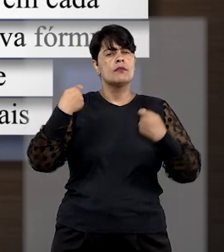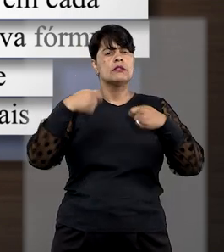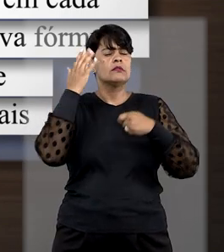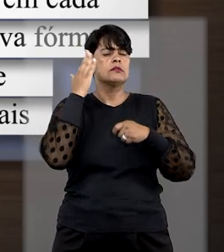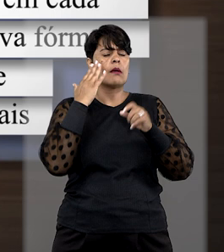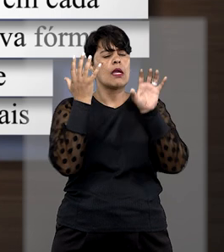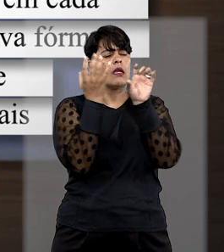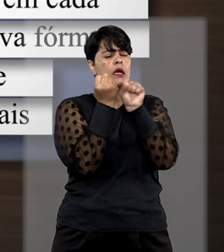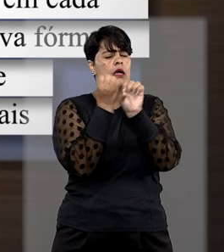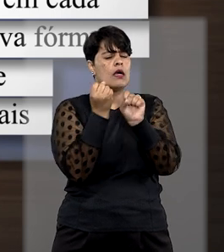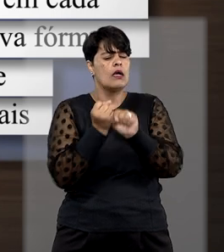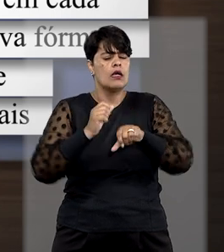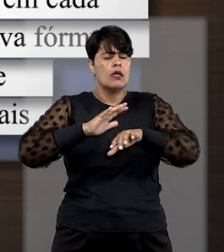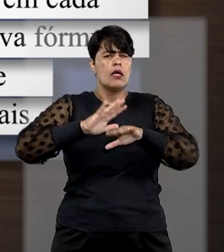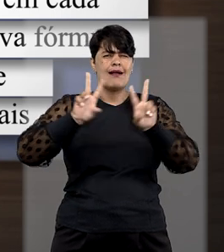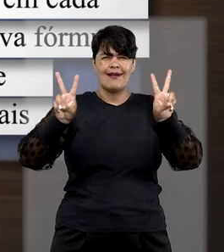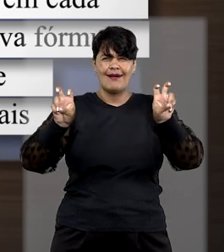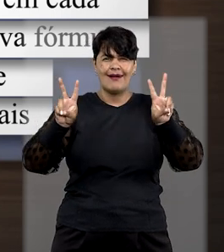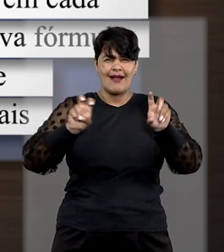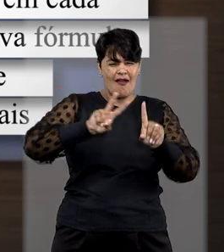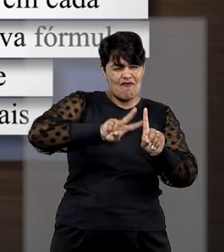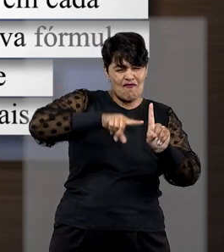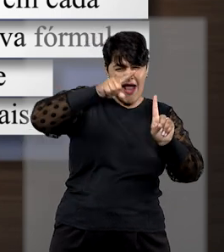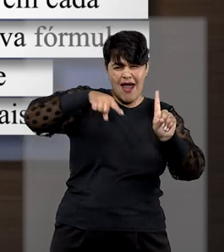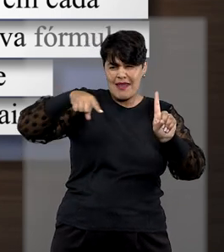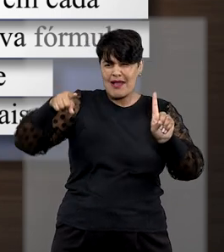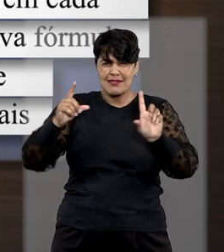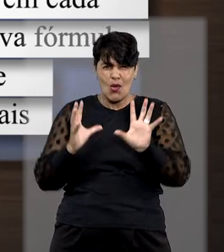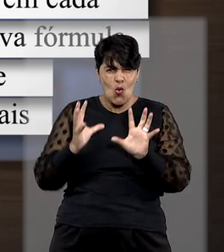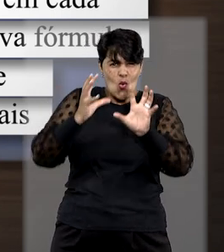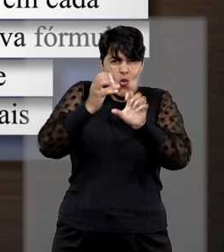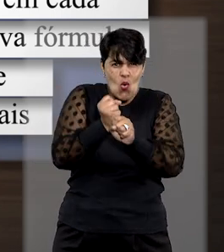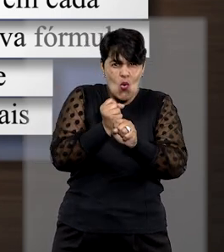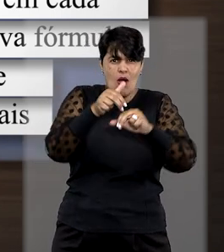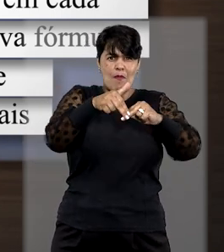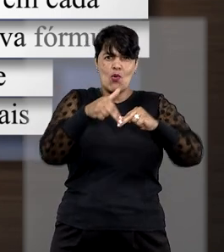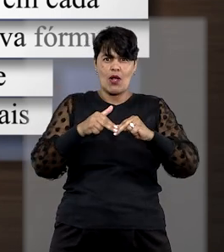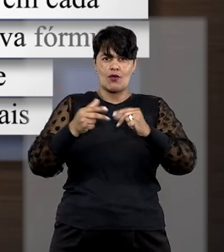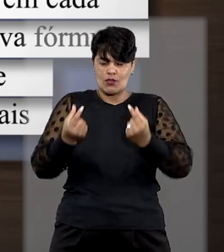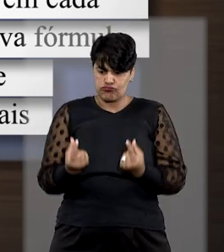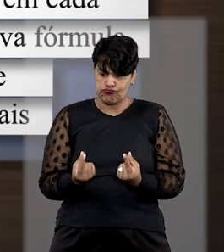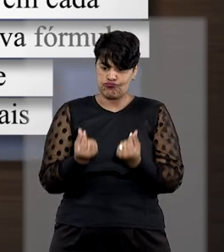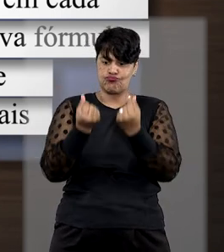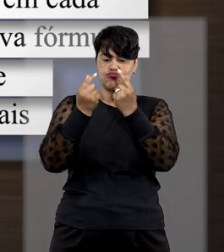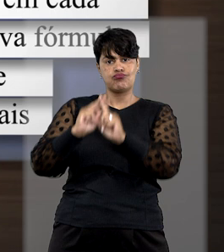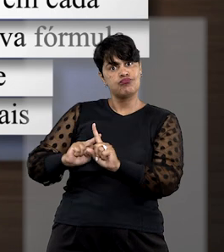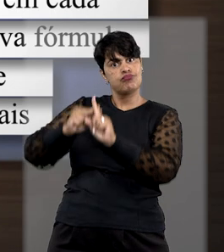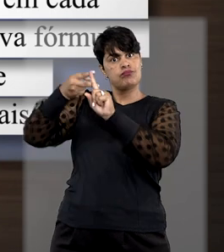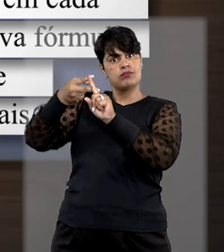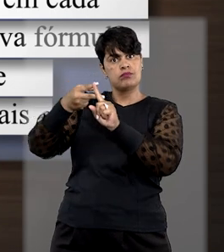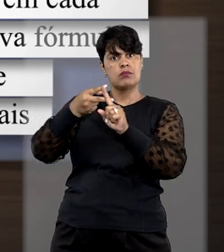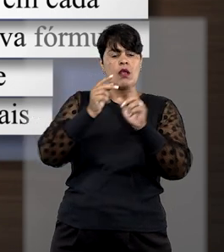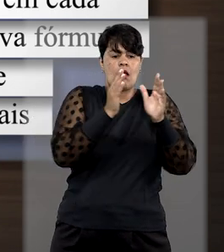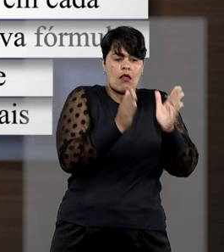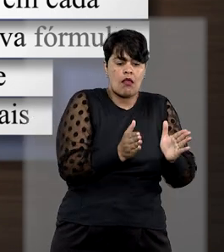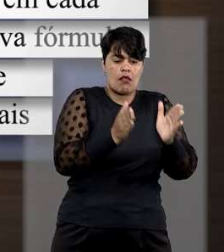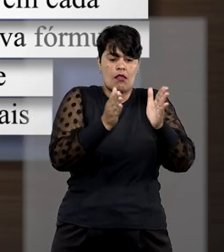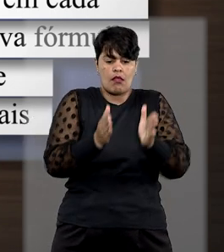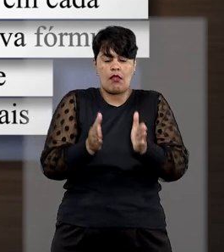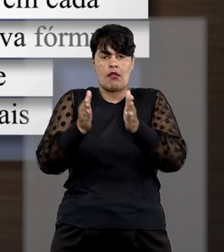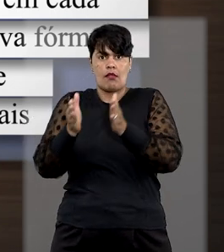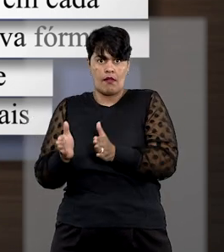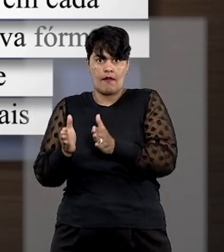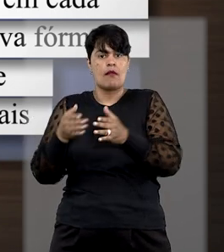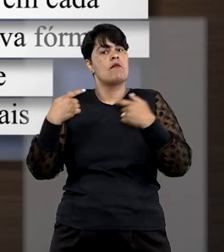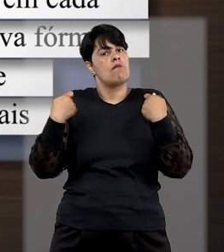expressão variação acumulada, referente ao aumento real de preço verificado em cada intervalo, devendo-se